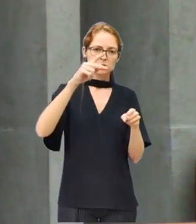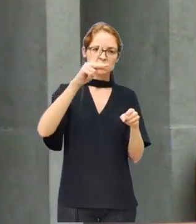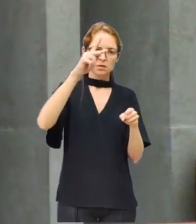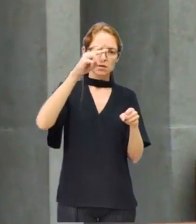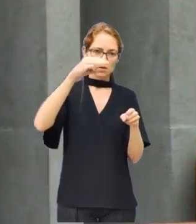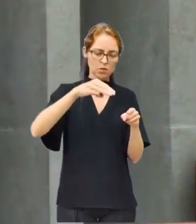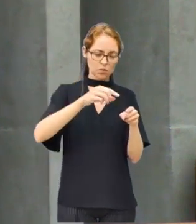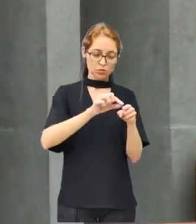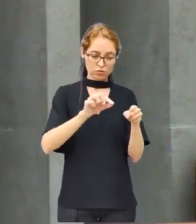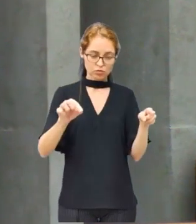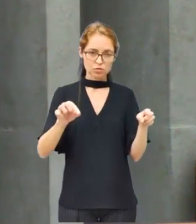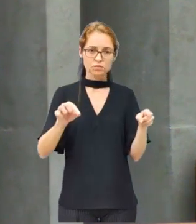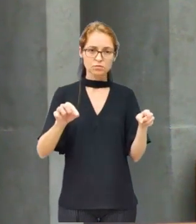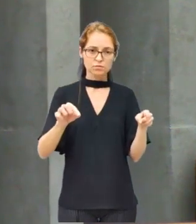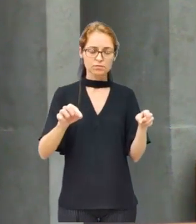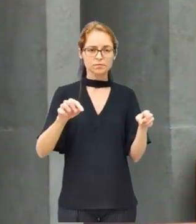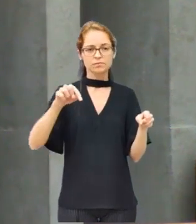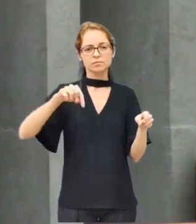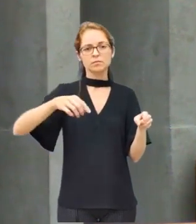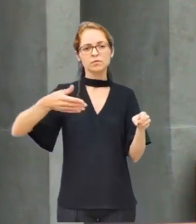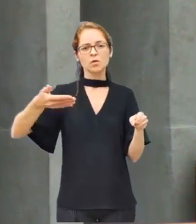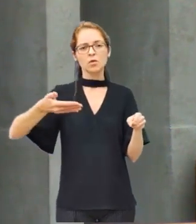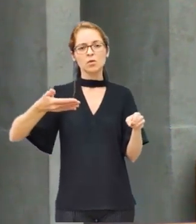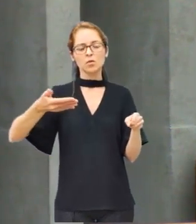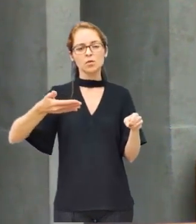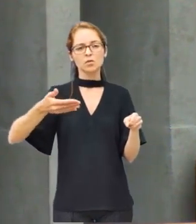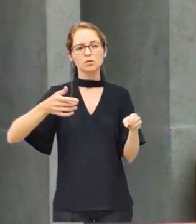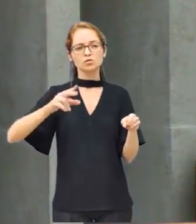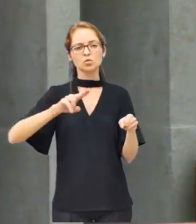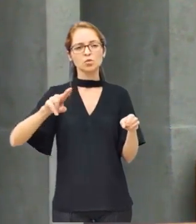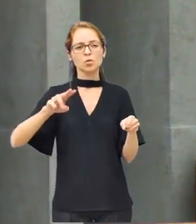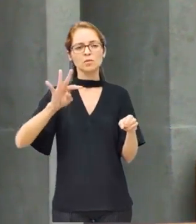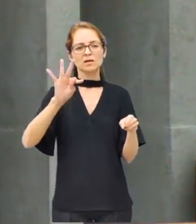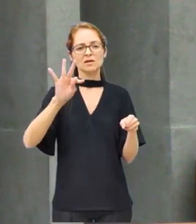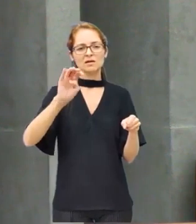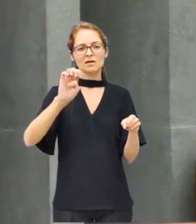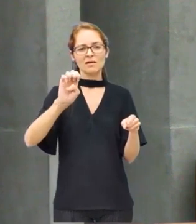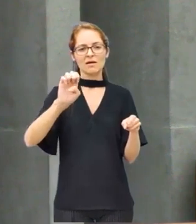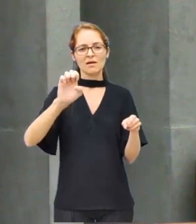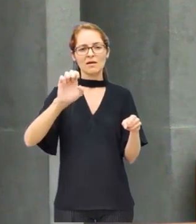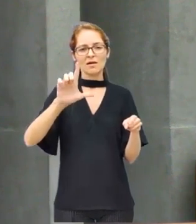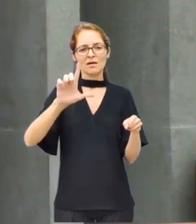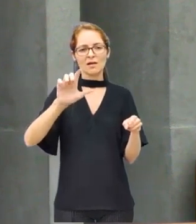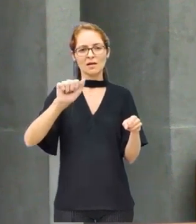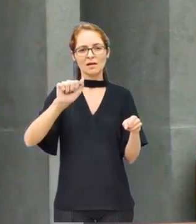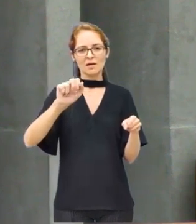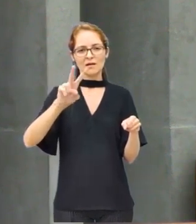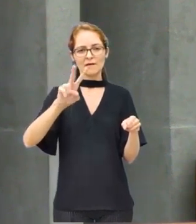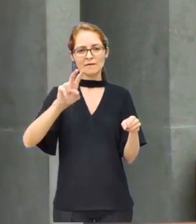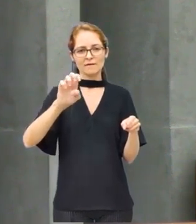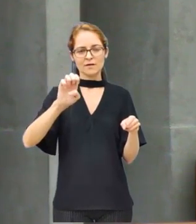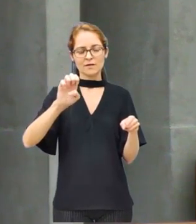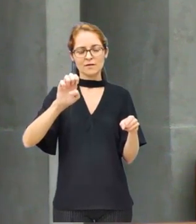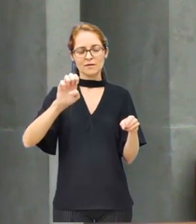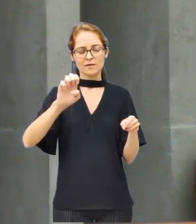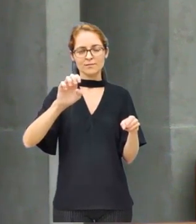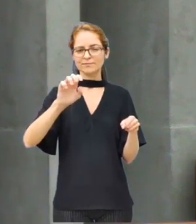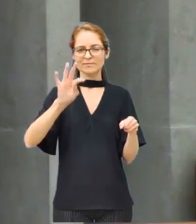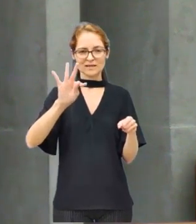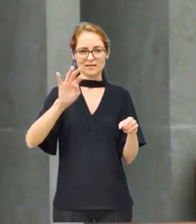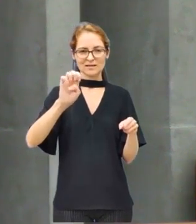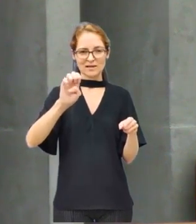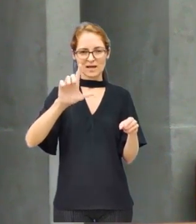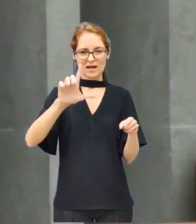Jope. Jope, que hoje é conhecida como Tel Aviv, atualmente como Tel Aviv, fica às margens do